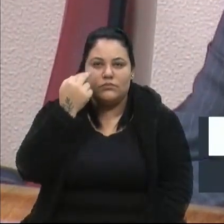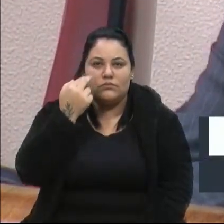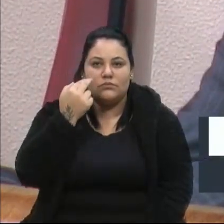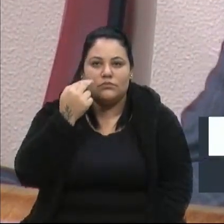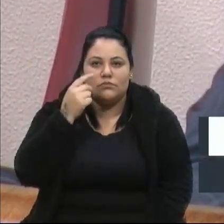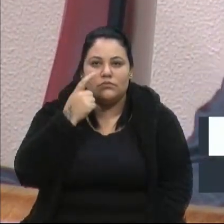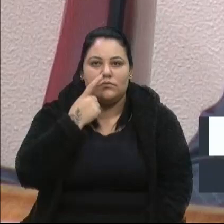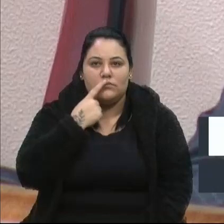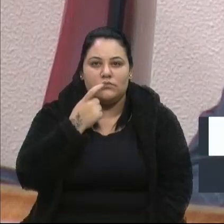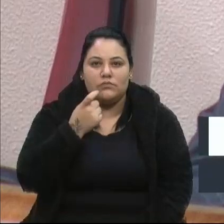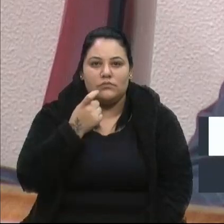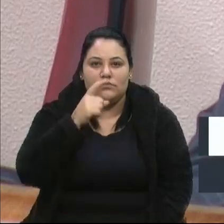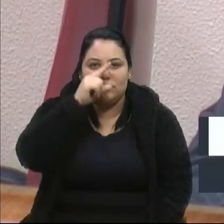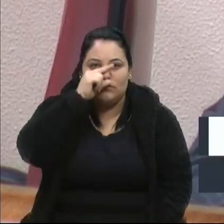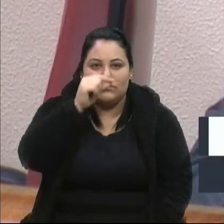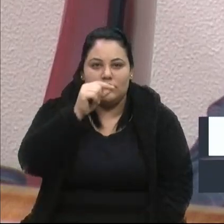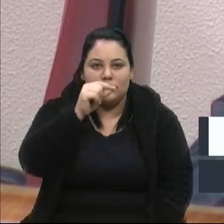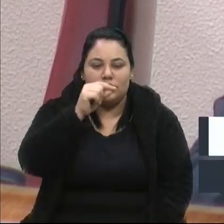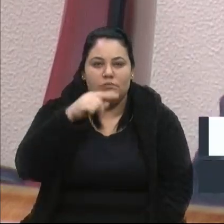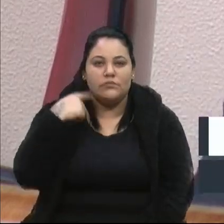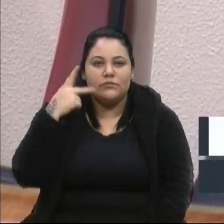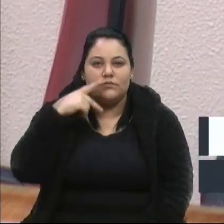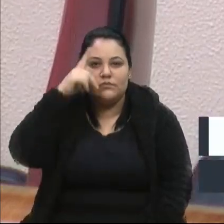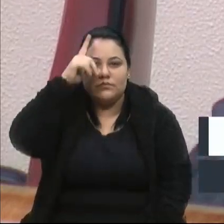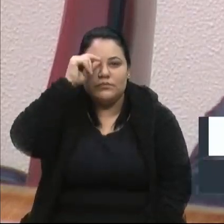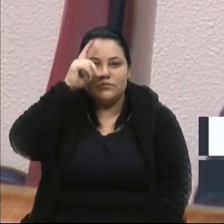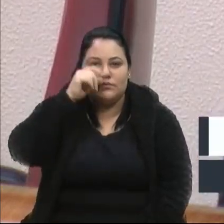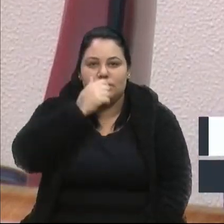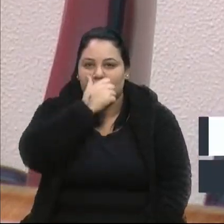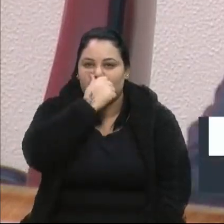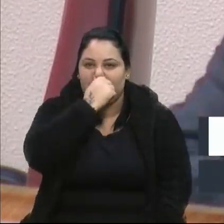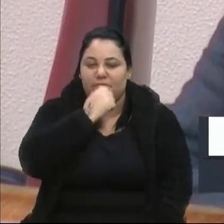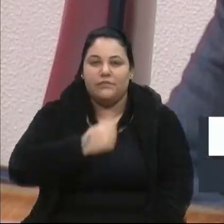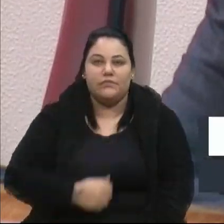Sandro Fantinel e vereador Scalco.